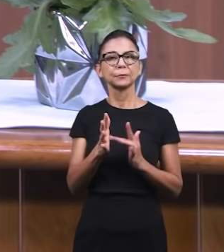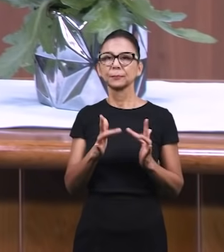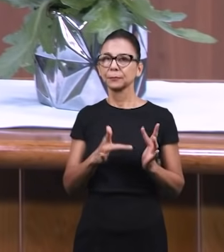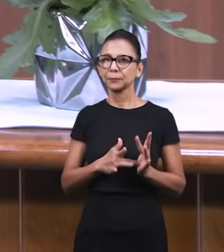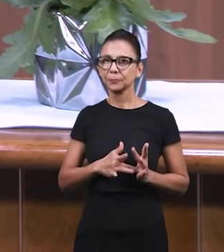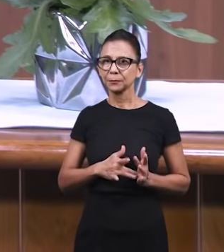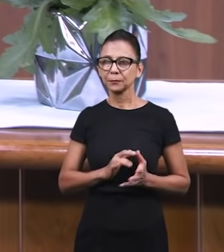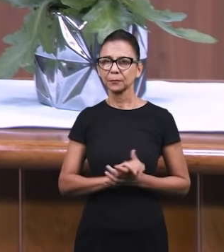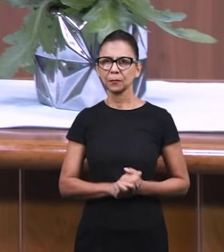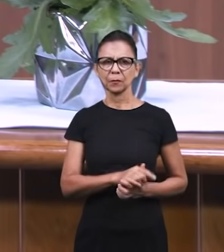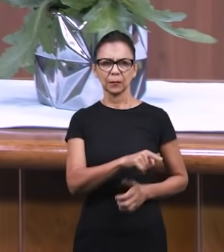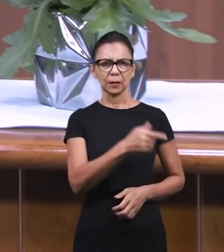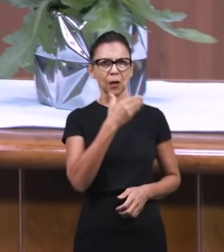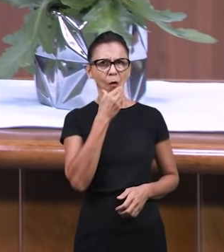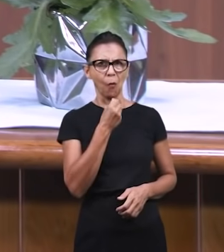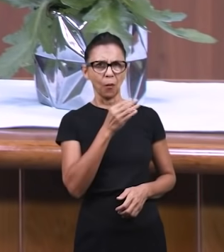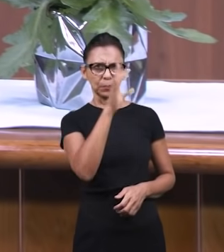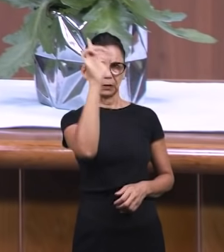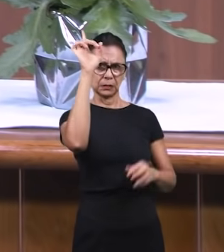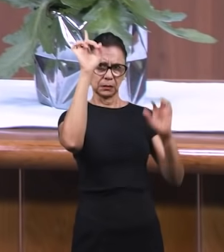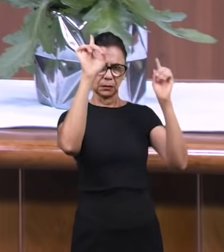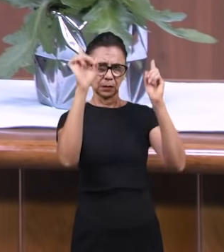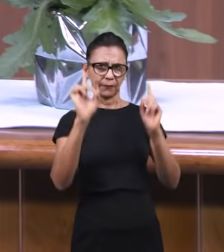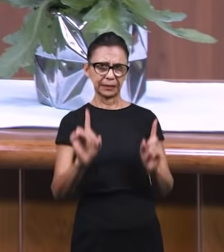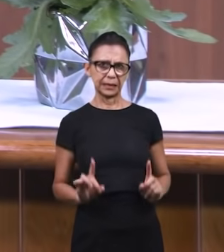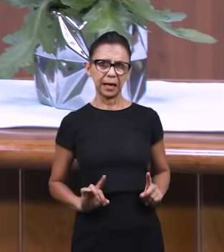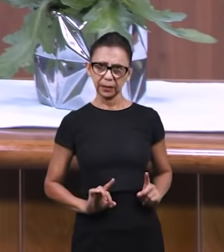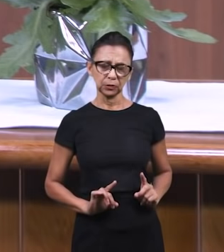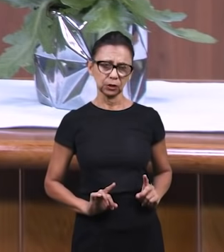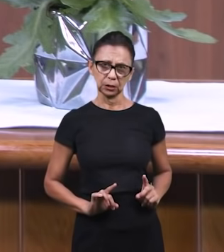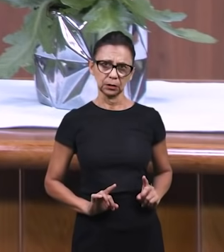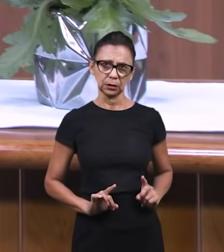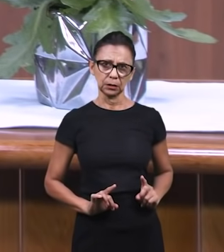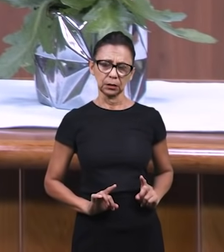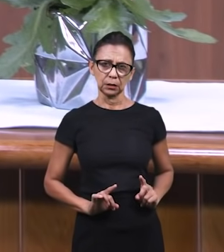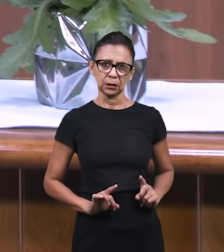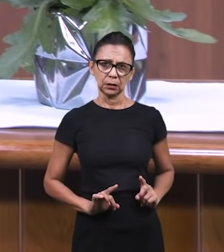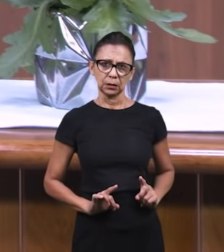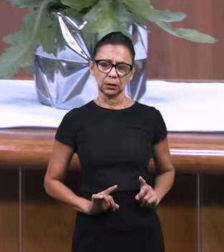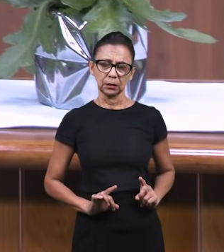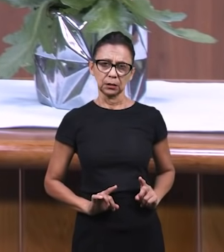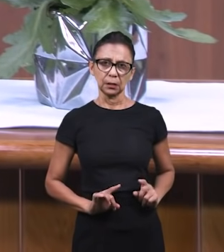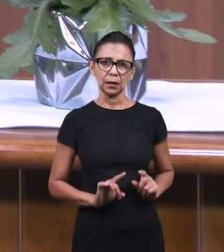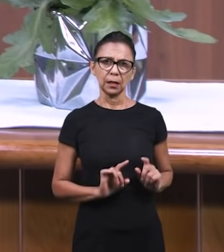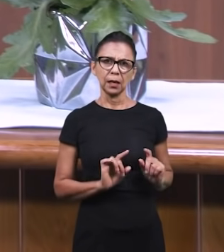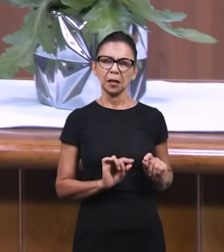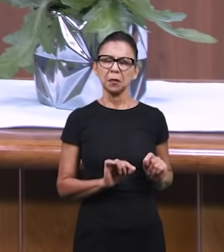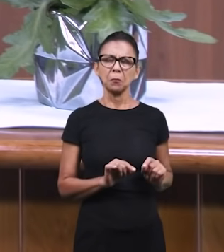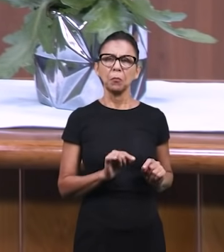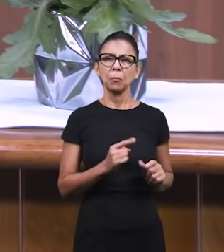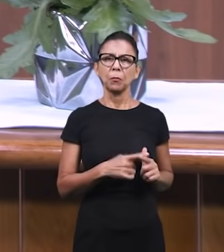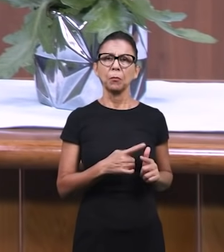toa. O evangelho não foi atrás daquele homem à toa. Aquele homem havia sido eleito por Deus. E o eleito, ele